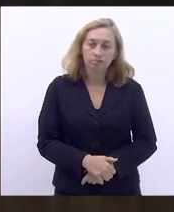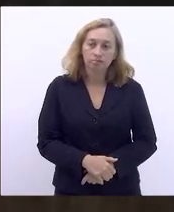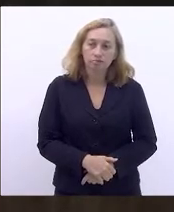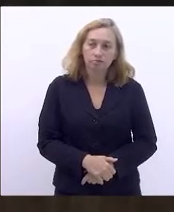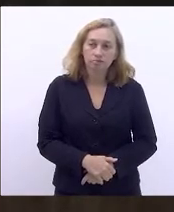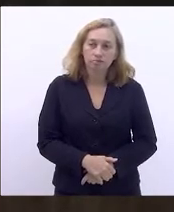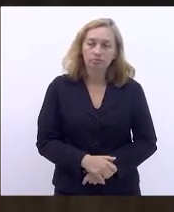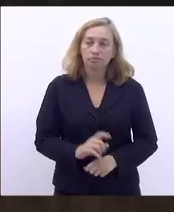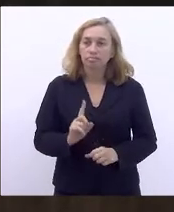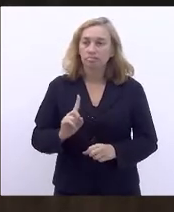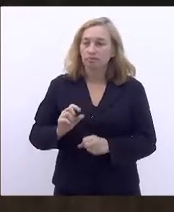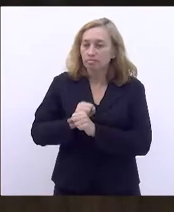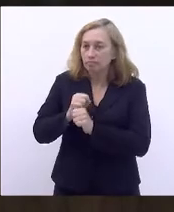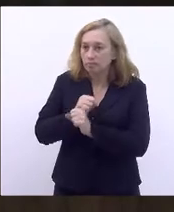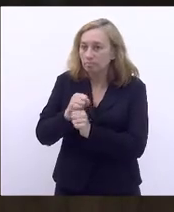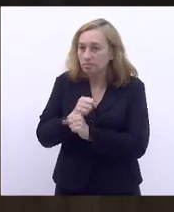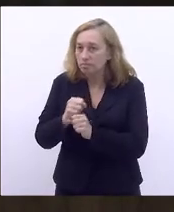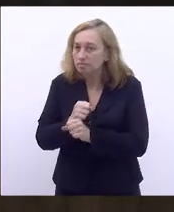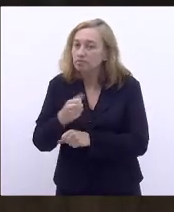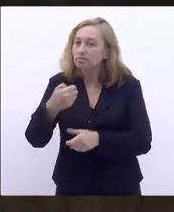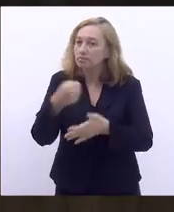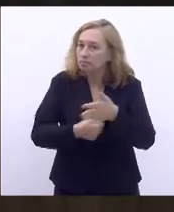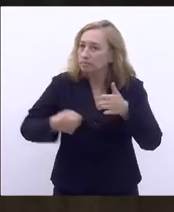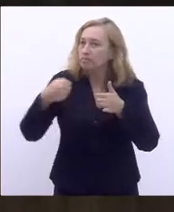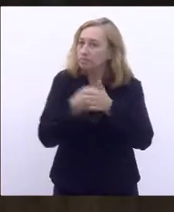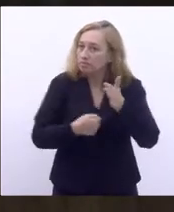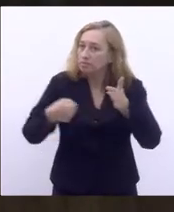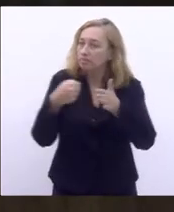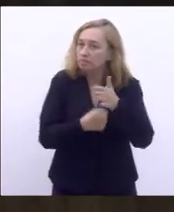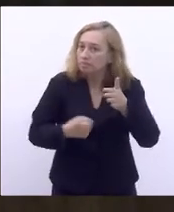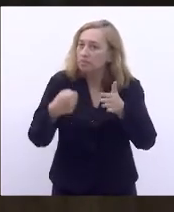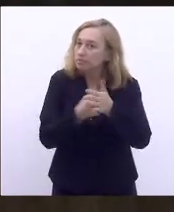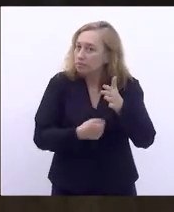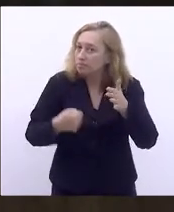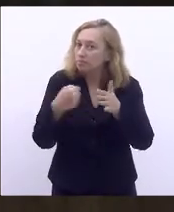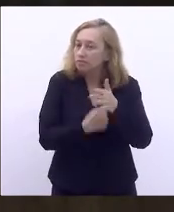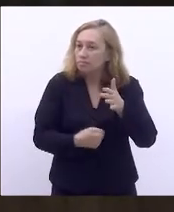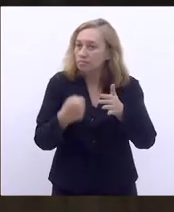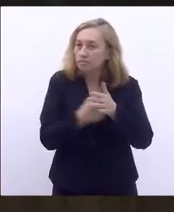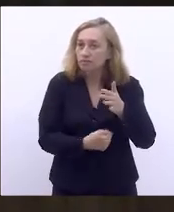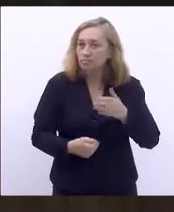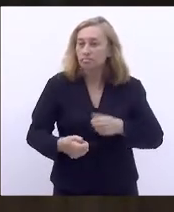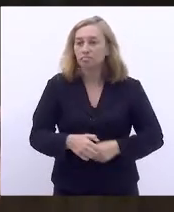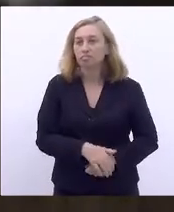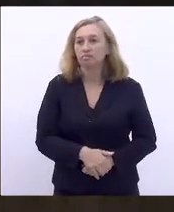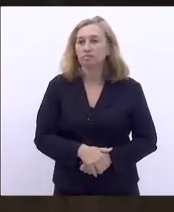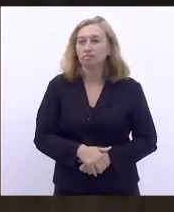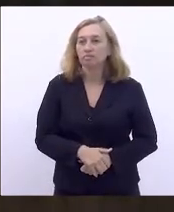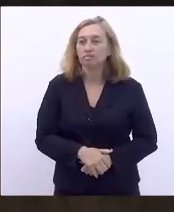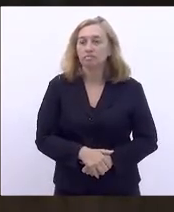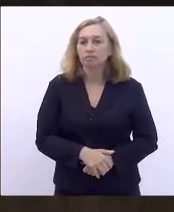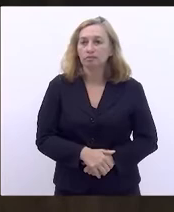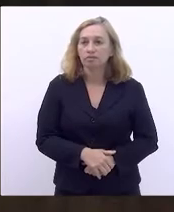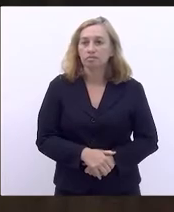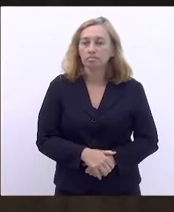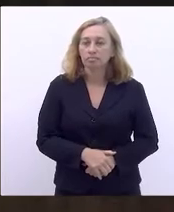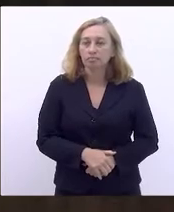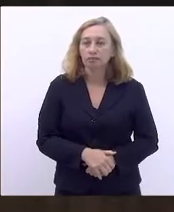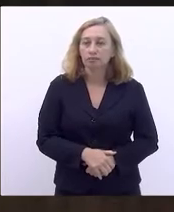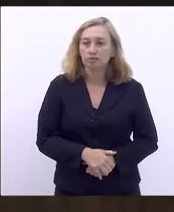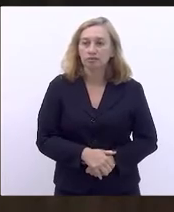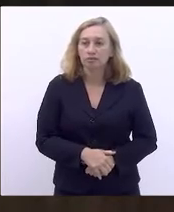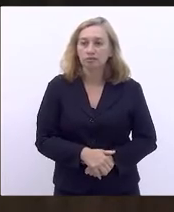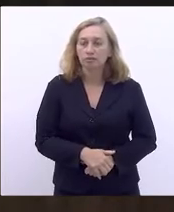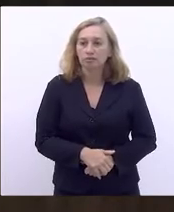depois de décadas de luta, gradualmente, ao longo de 48 meses. Depois, nesta legislatura,